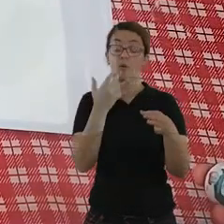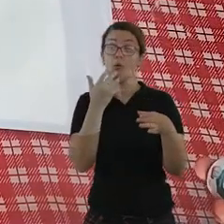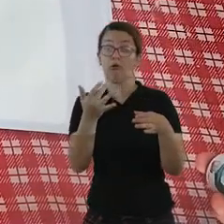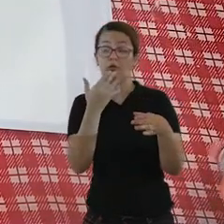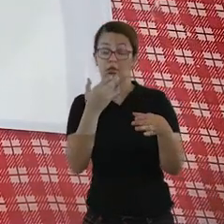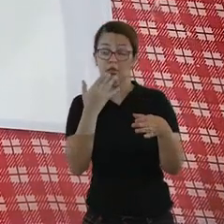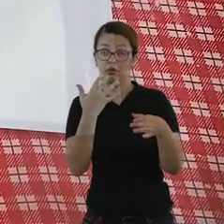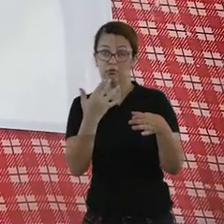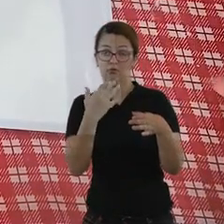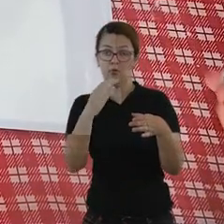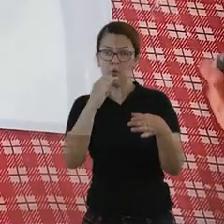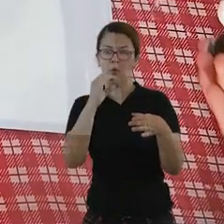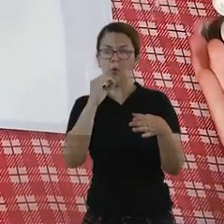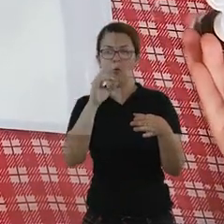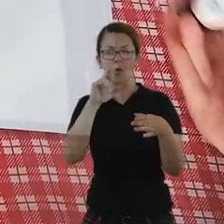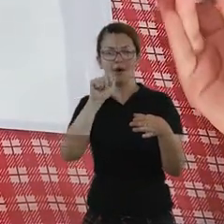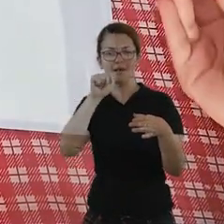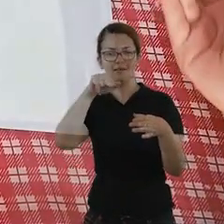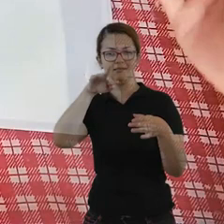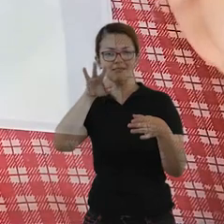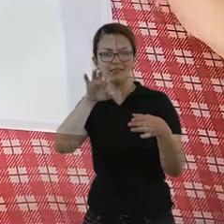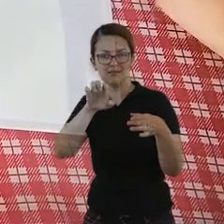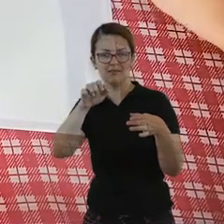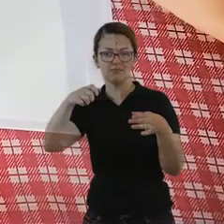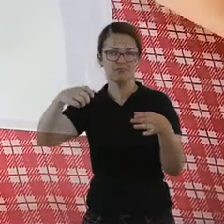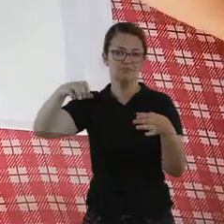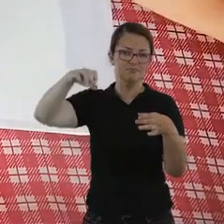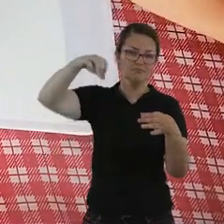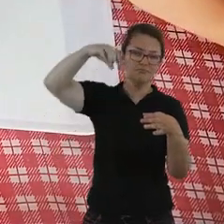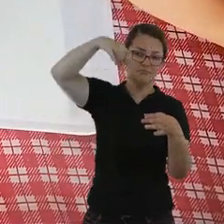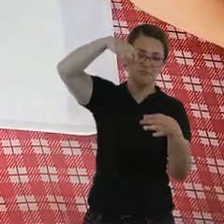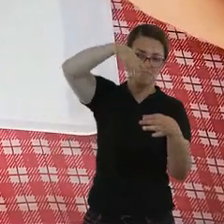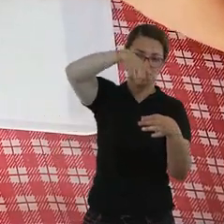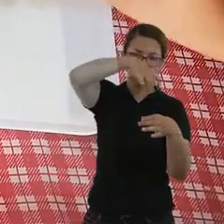pode colocar o corante. Põe 5 gotinhas aí, Sarinha.